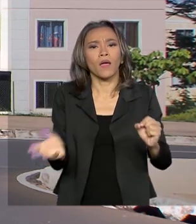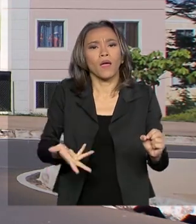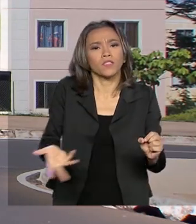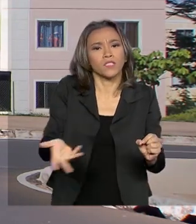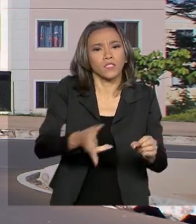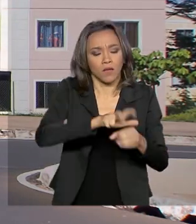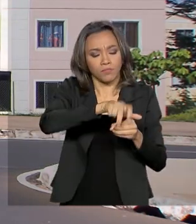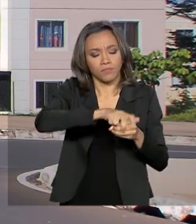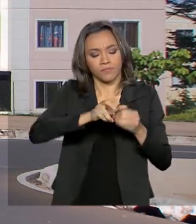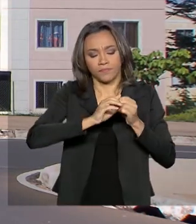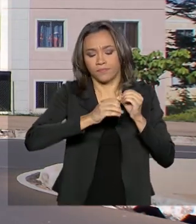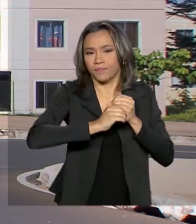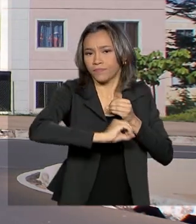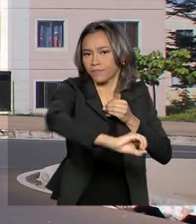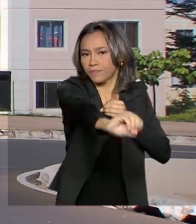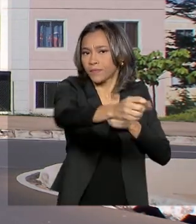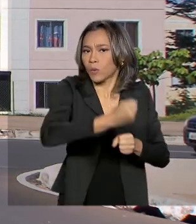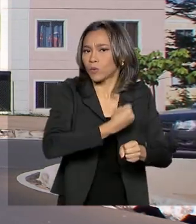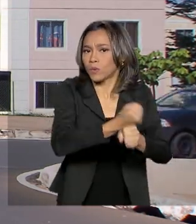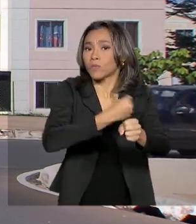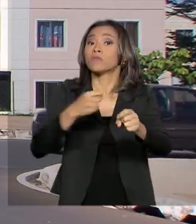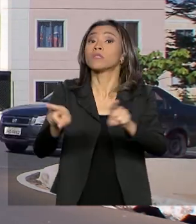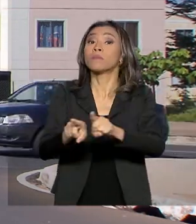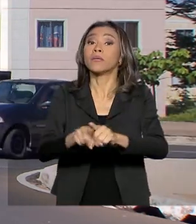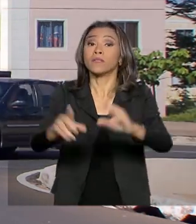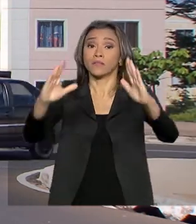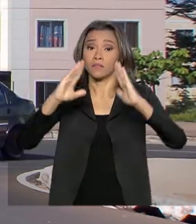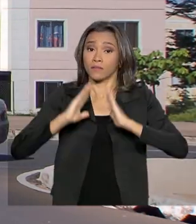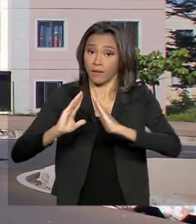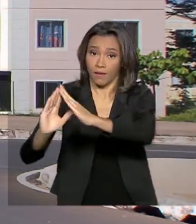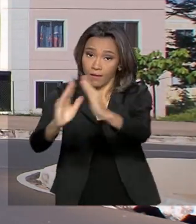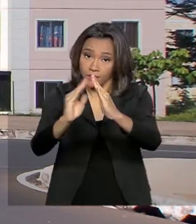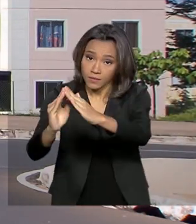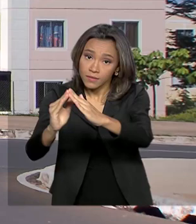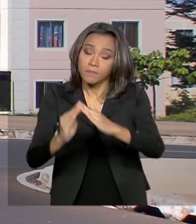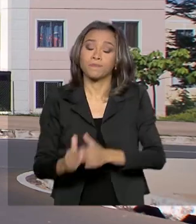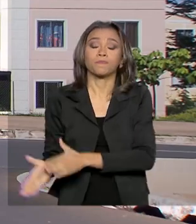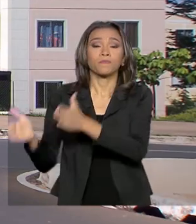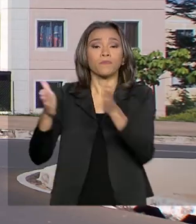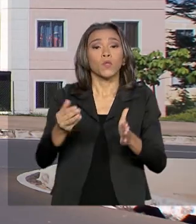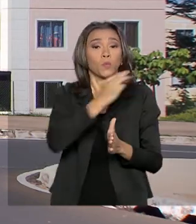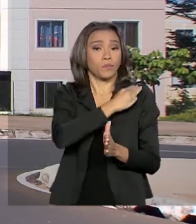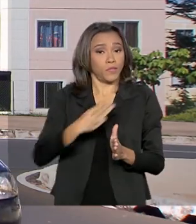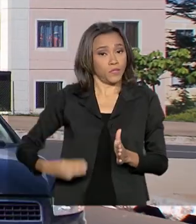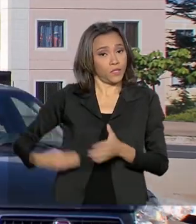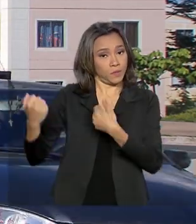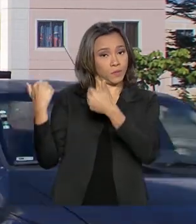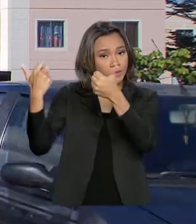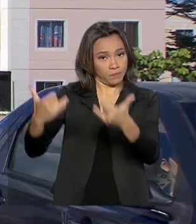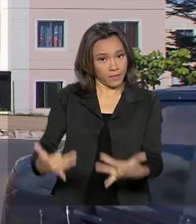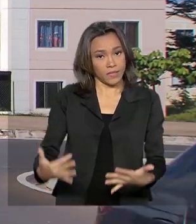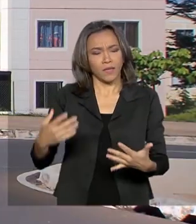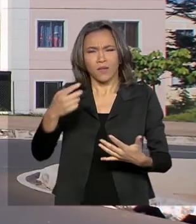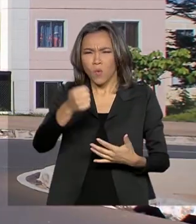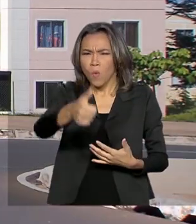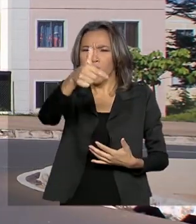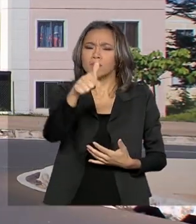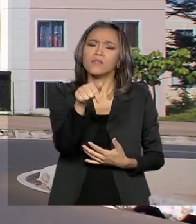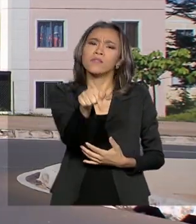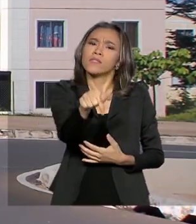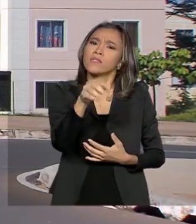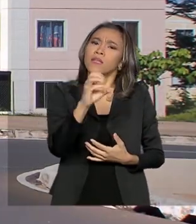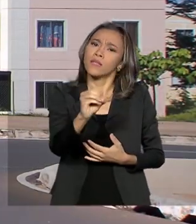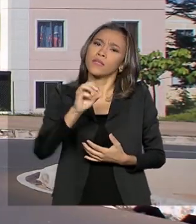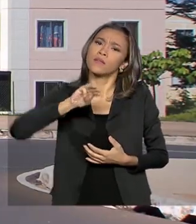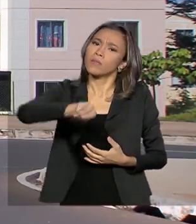saneamento e a construção de habitações populares. Segundo o ministro Canuto, serão quase 70 bilhões de